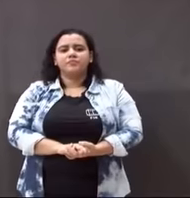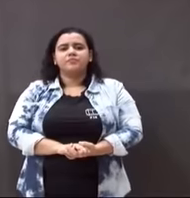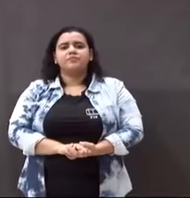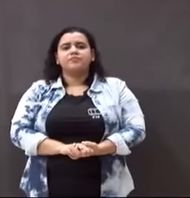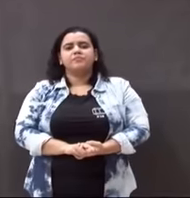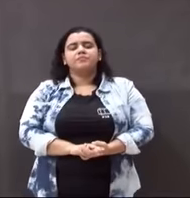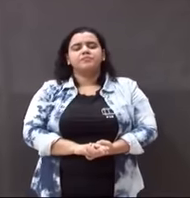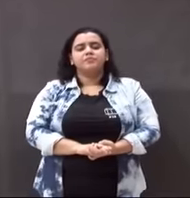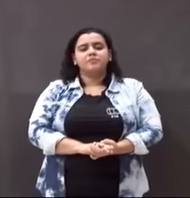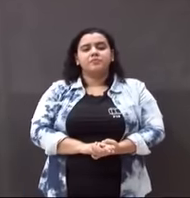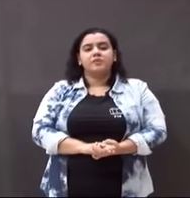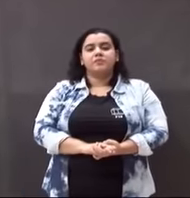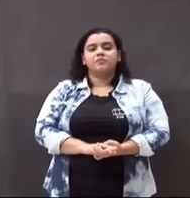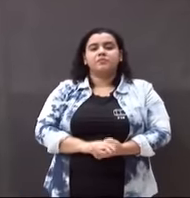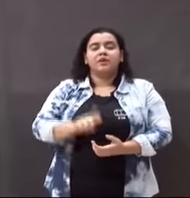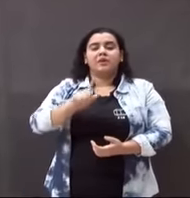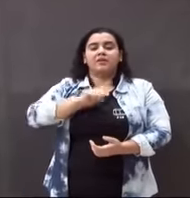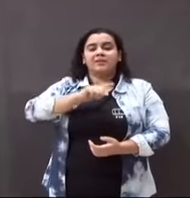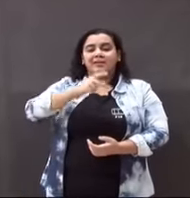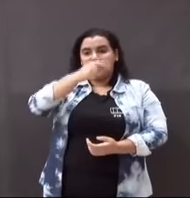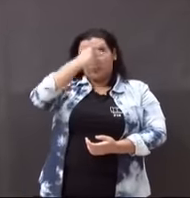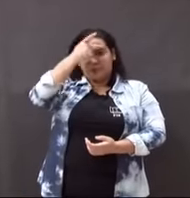hoje.